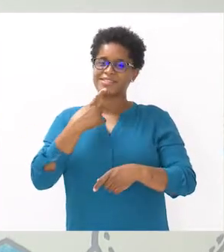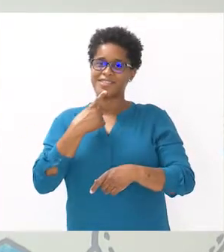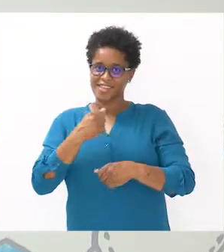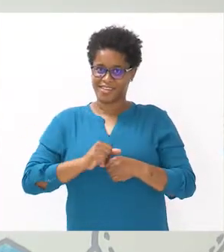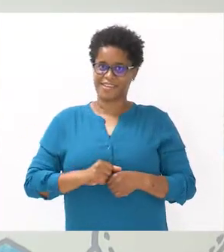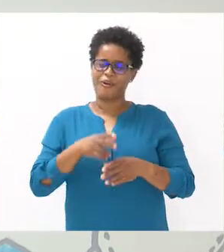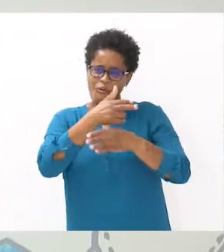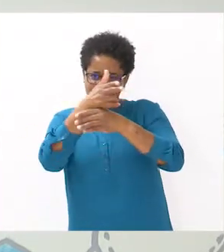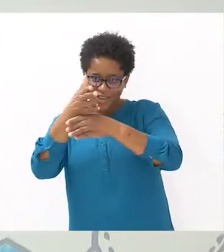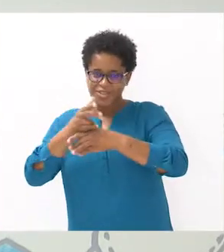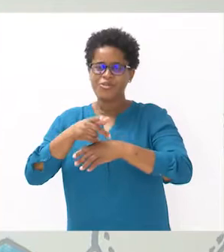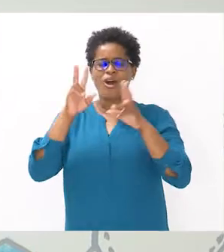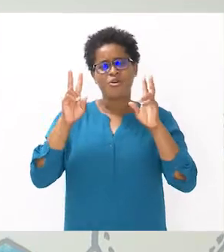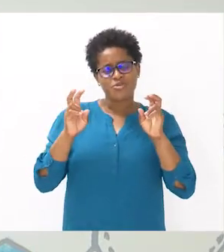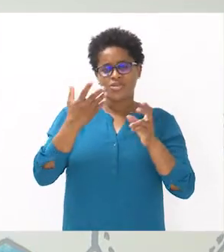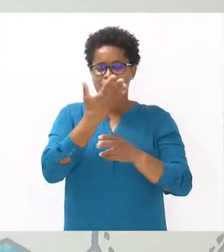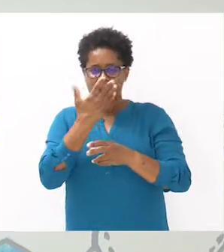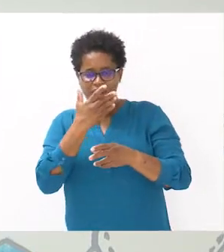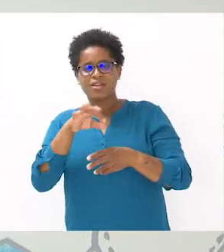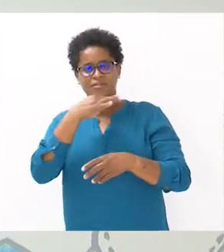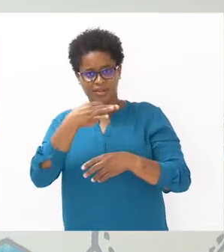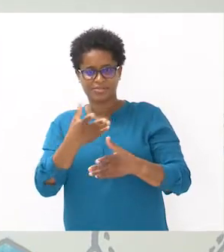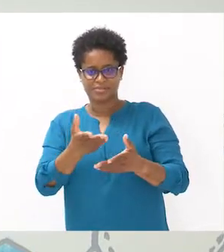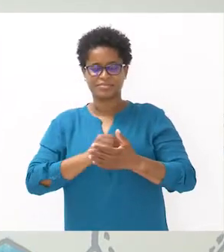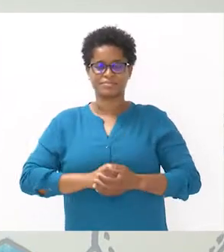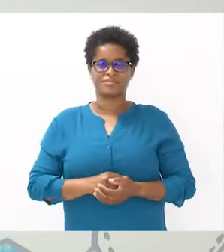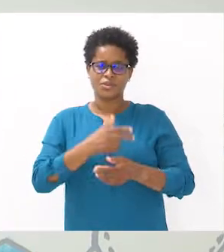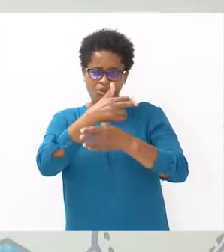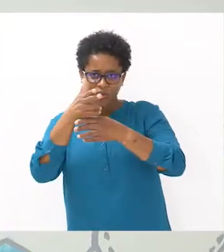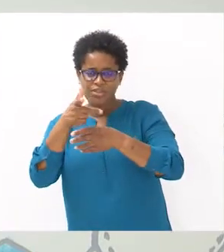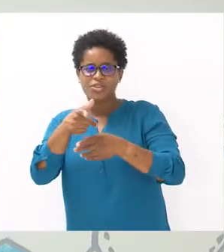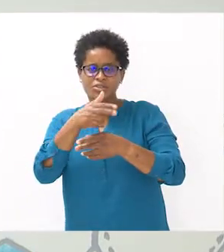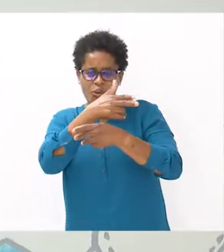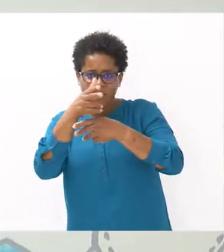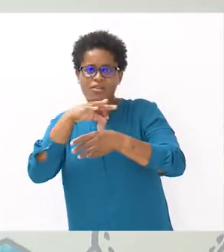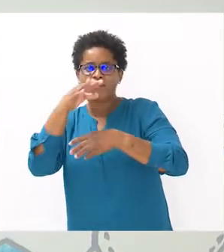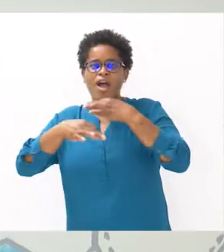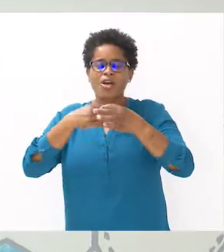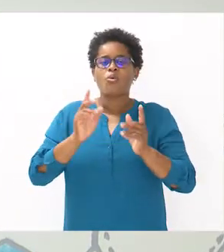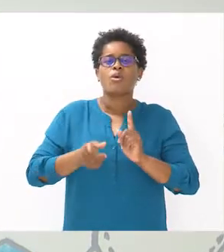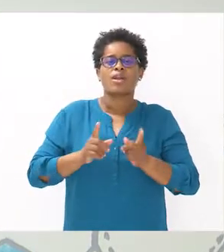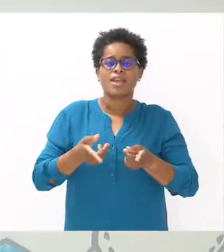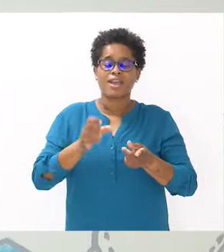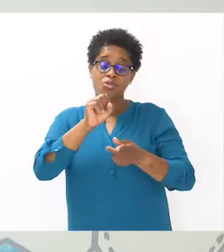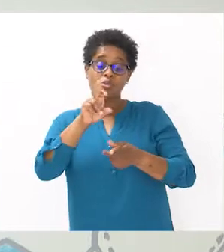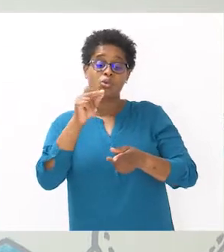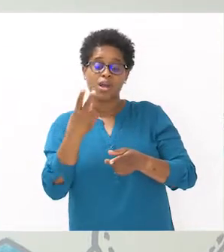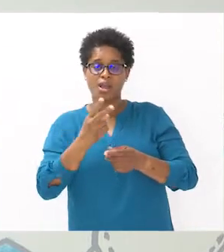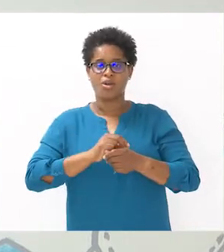compreender o vídeo, o assunto tratado no vídeo? Isso, o vídeo fala de quê? Isso, do grau